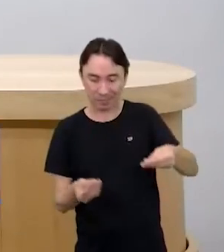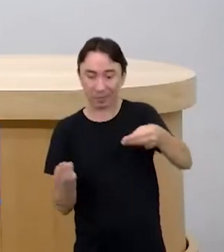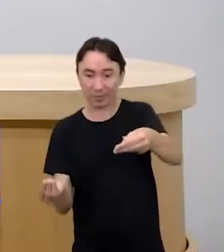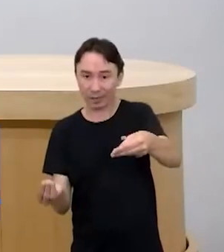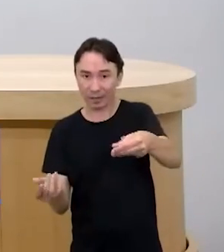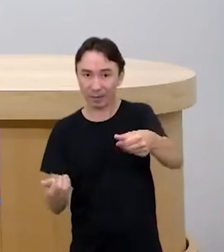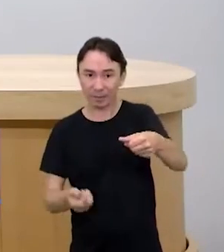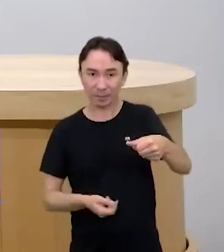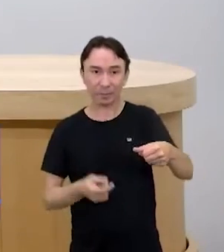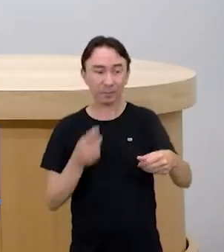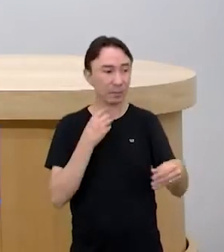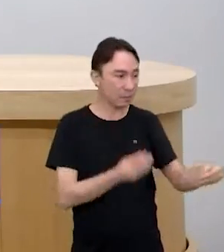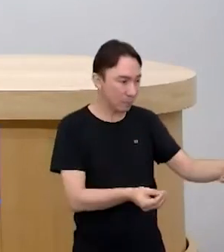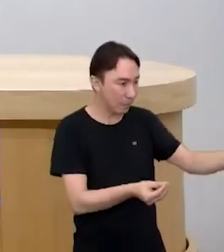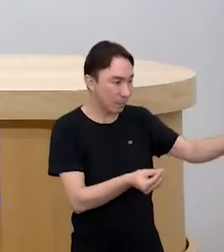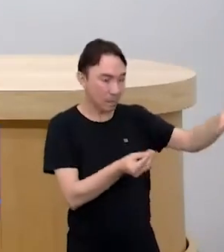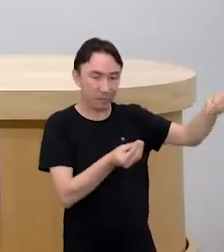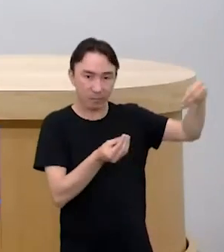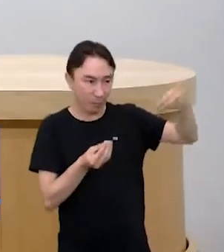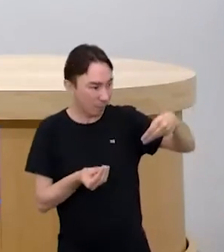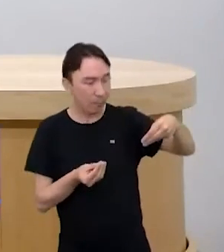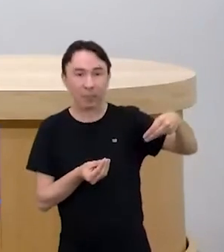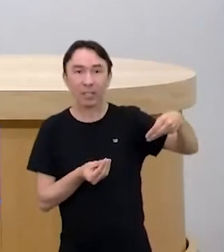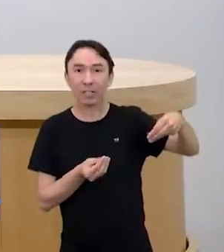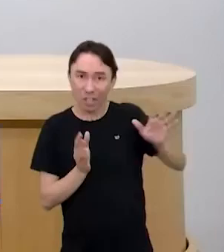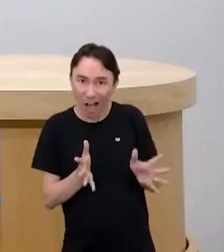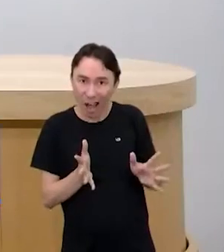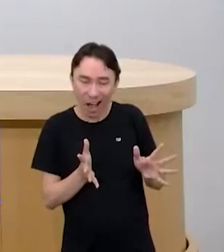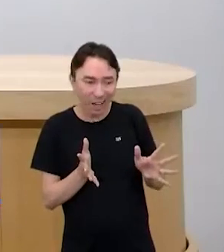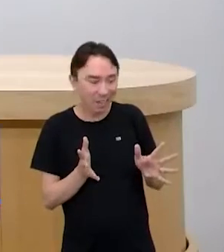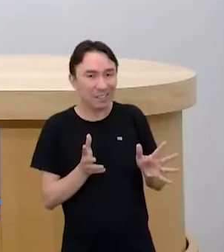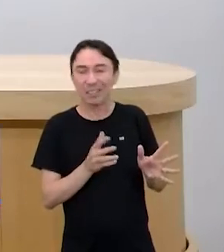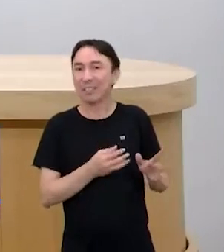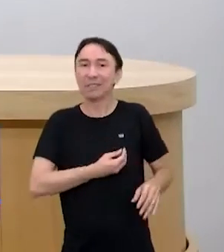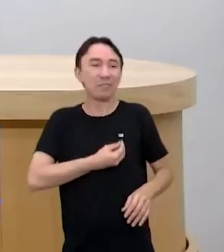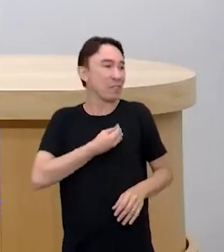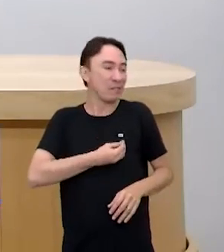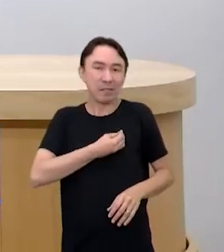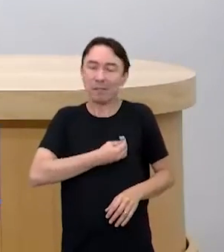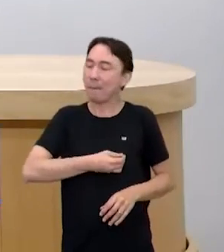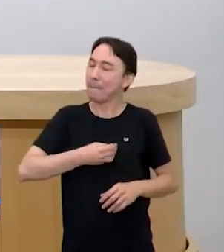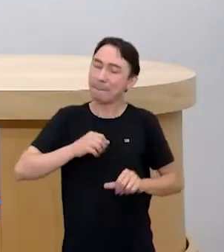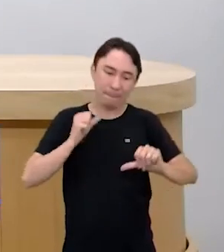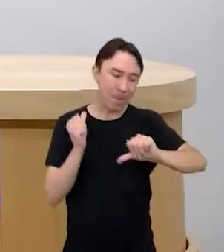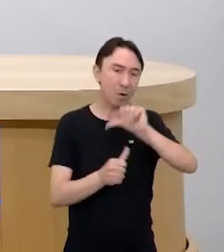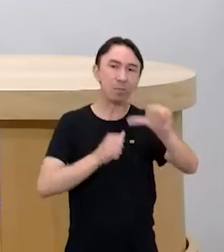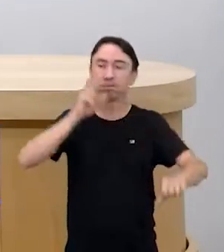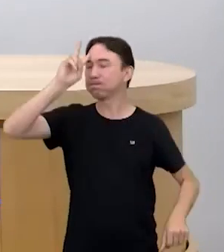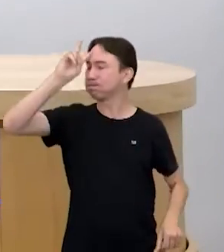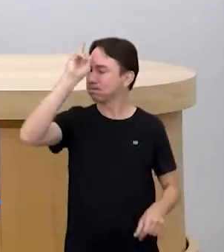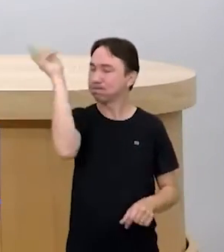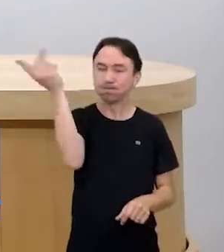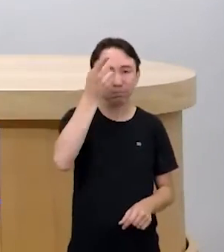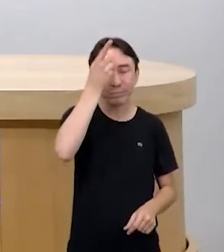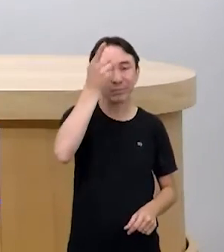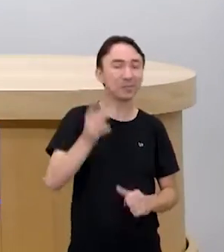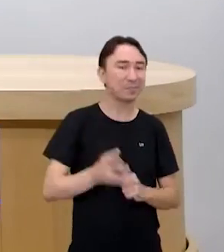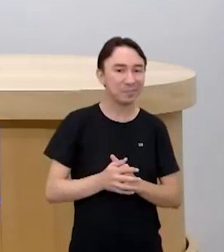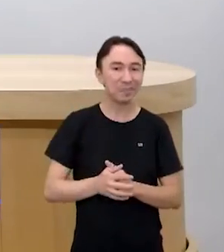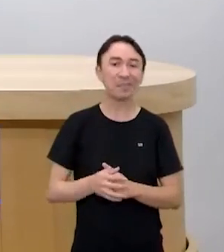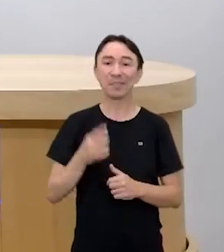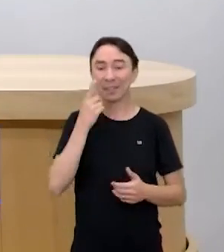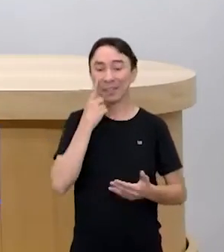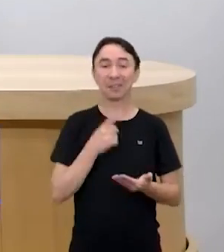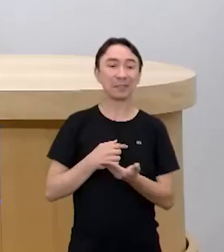ato alterou a vida do Matisse para sempre. Na aula anterior a gente falou do efeito borboleta e esse aqui é o melhor